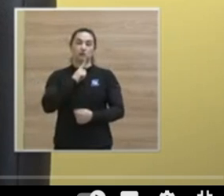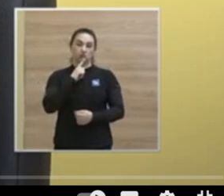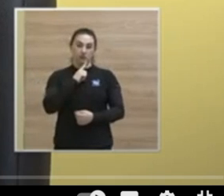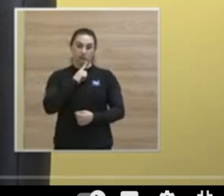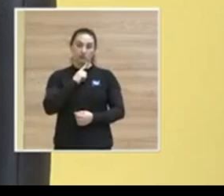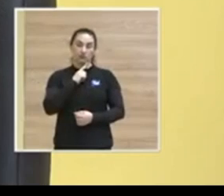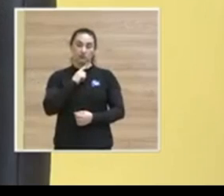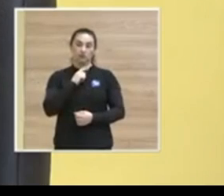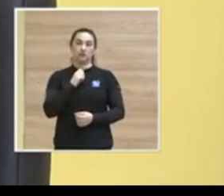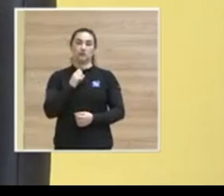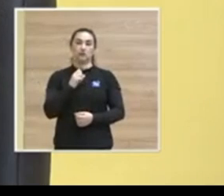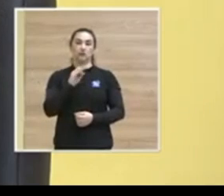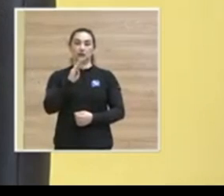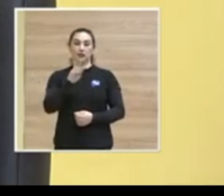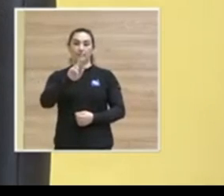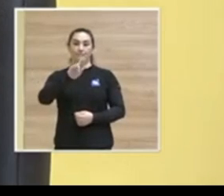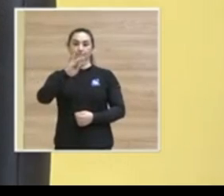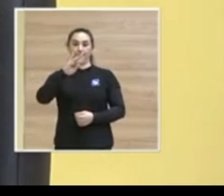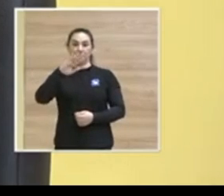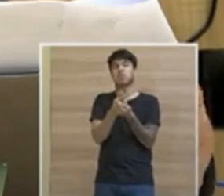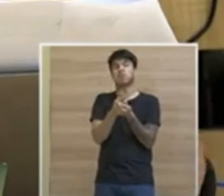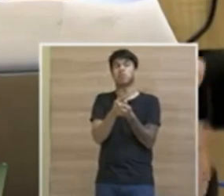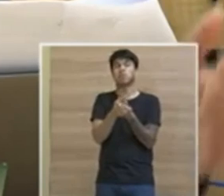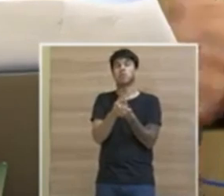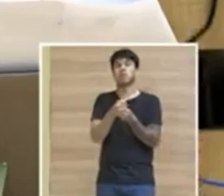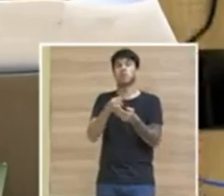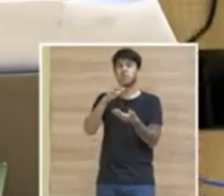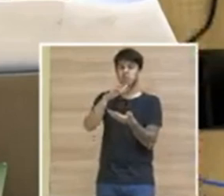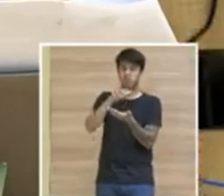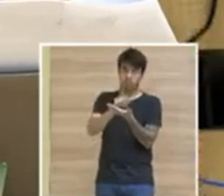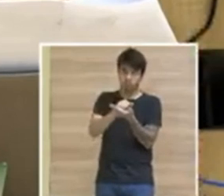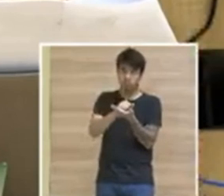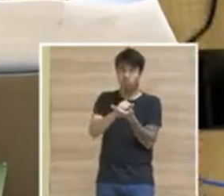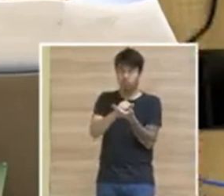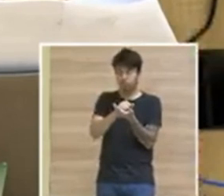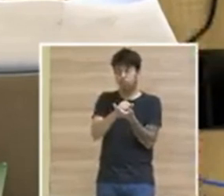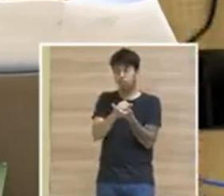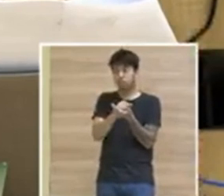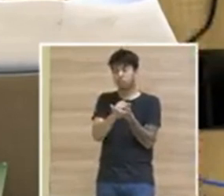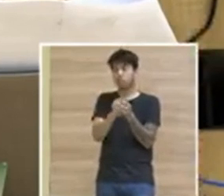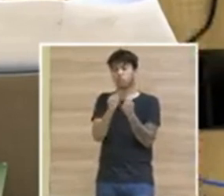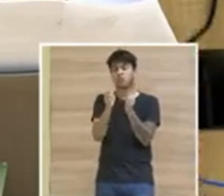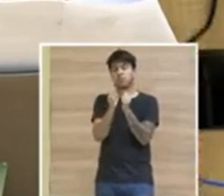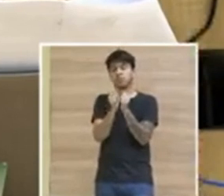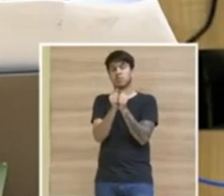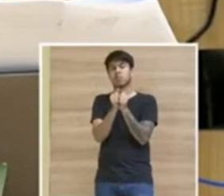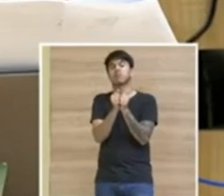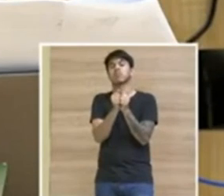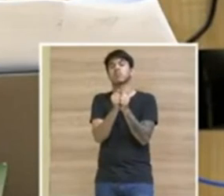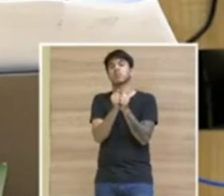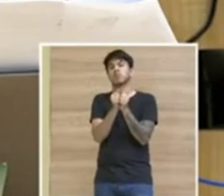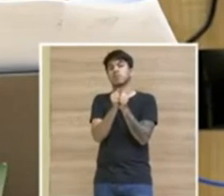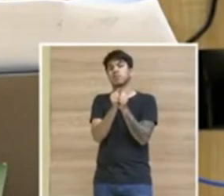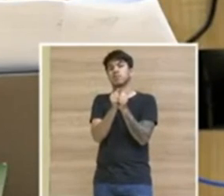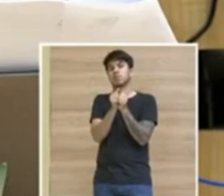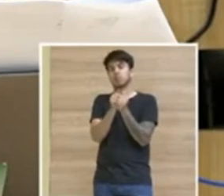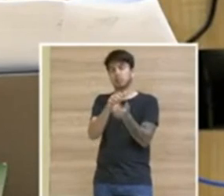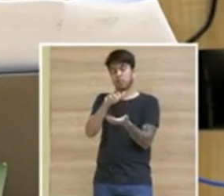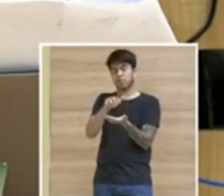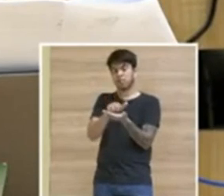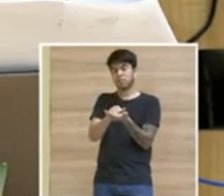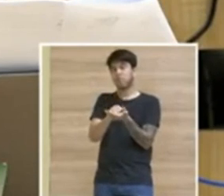9500000 para aquisição do conjunto móvel de britagem e peneiramento para instalação da usina de